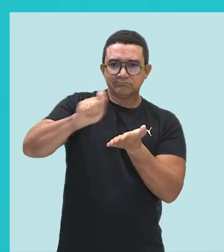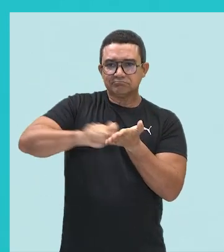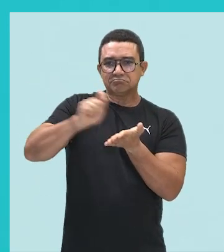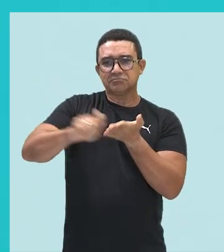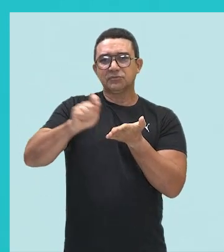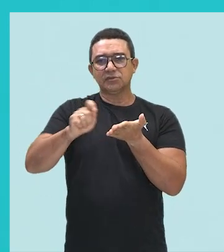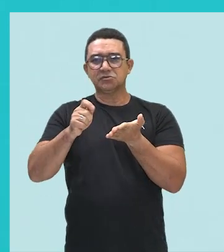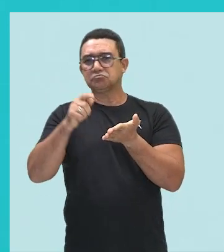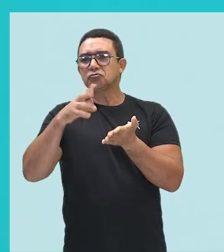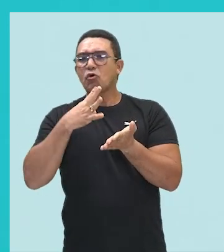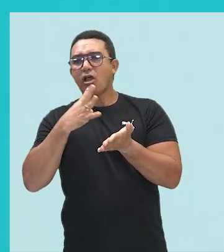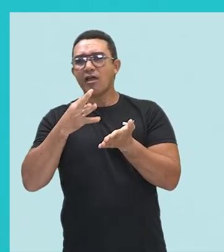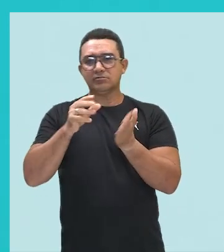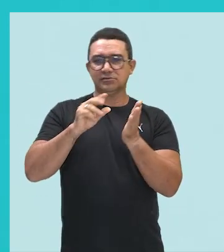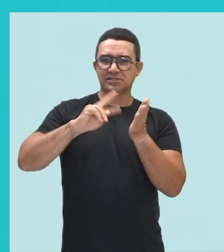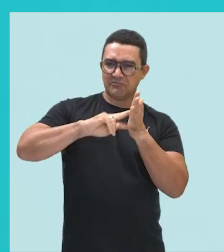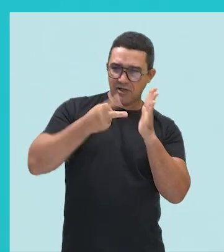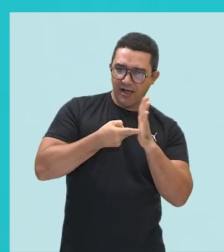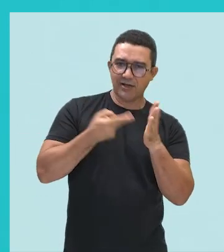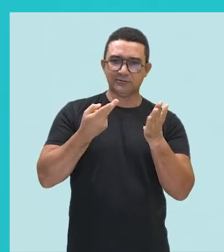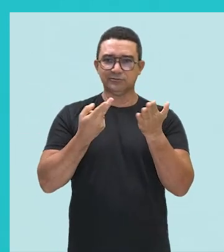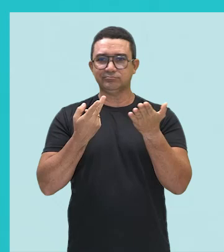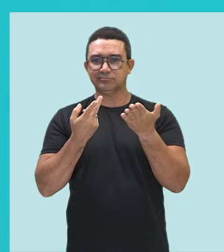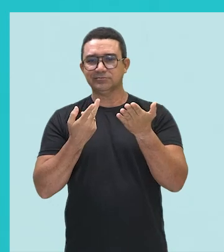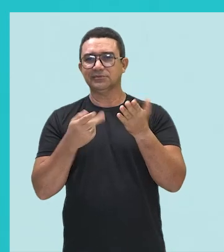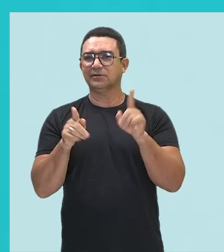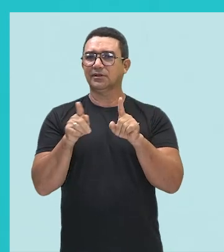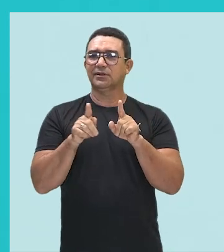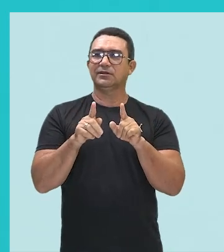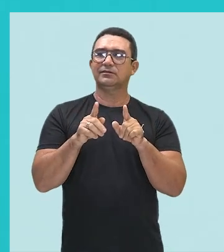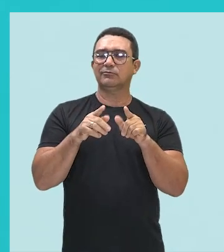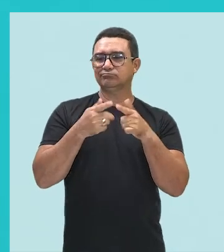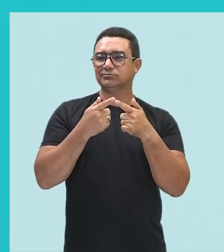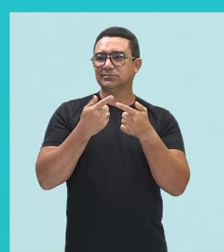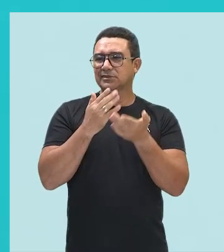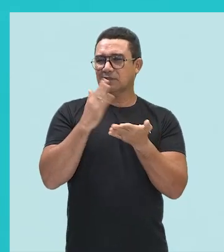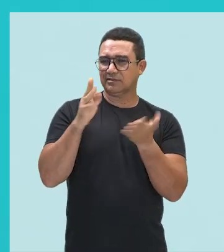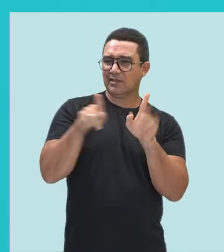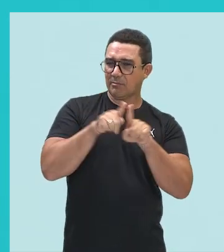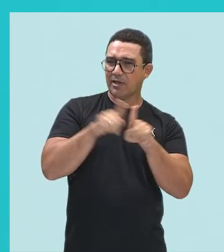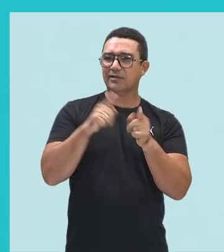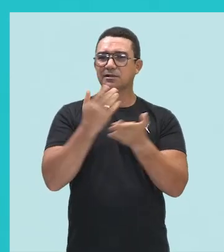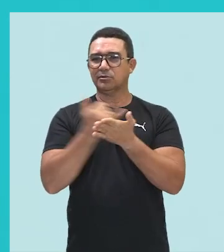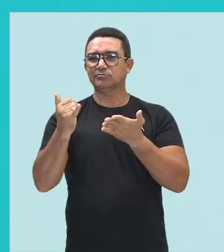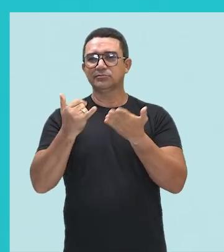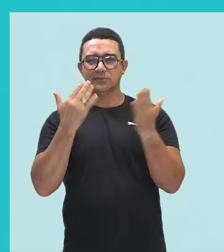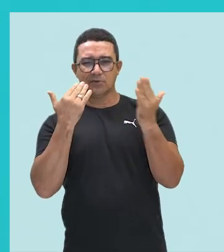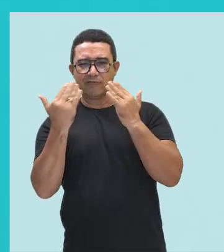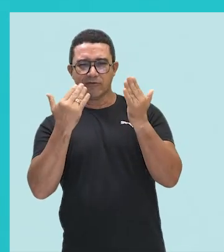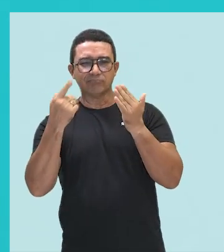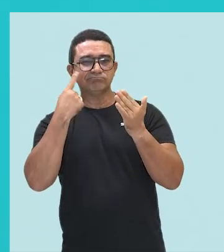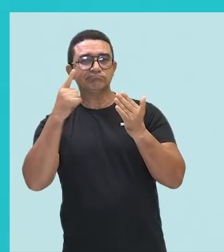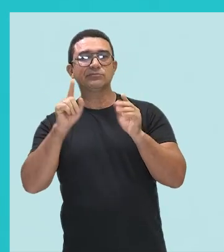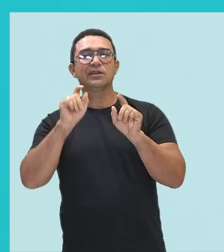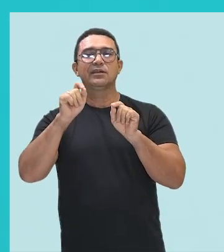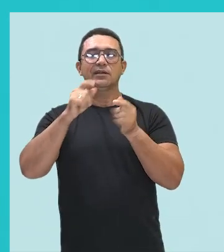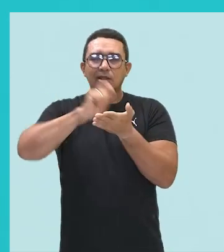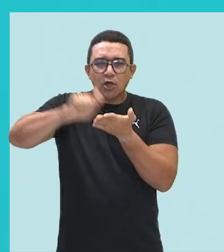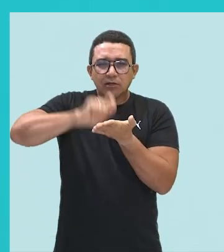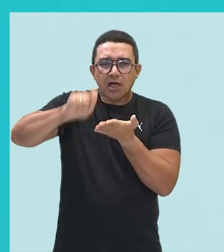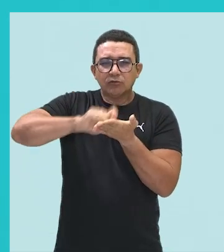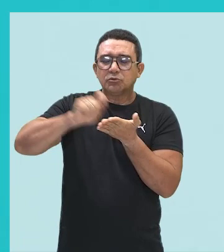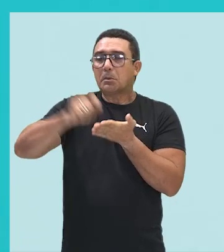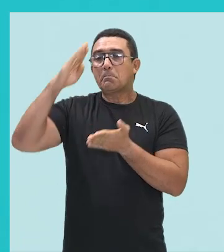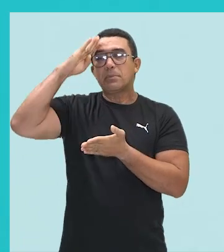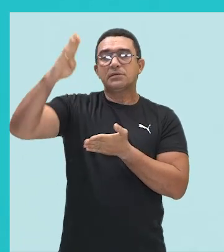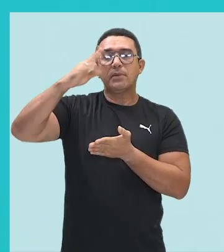lembram o significado, expressões, tópicos gramaticais. Vão fazendo aí essa análise e anotando aquilo que, principalmente,